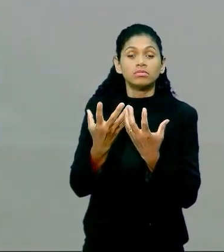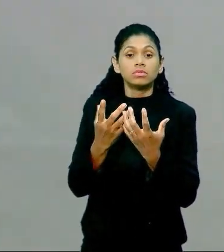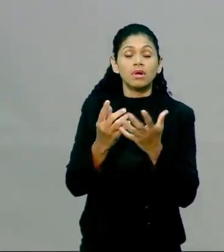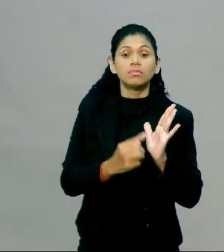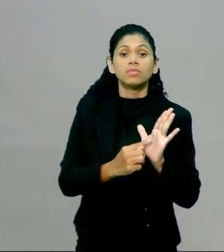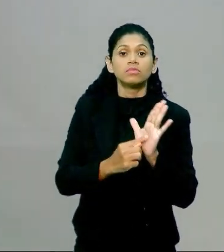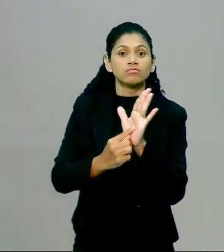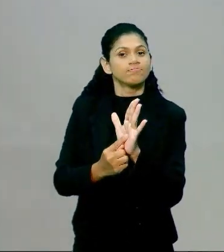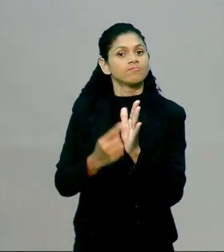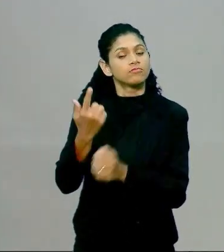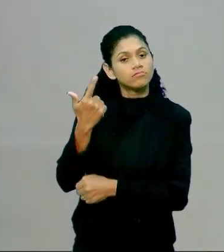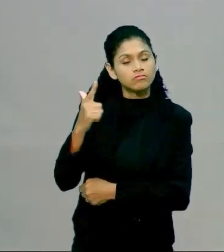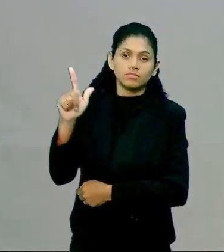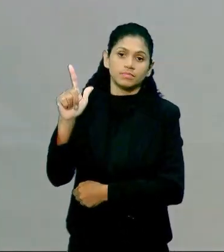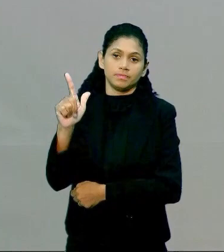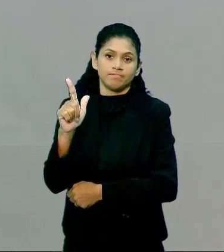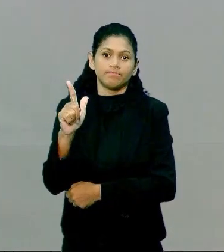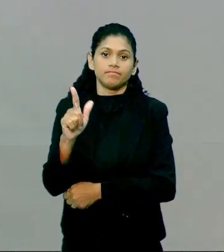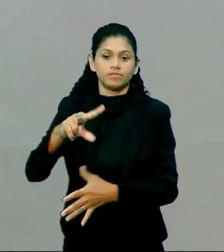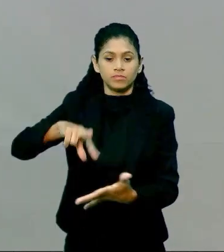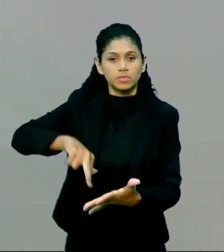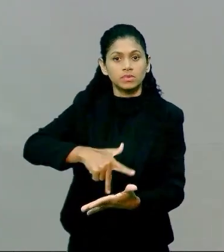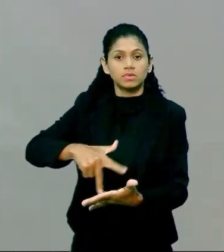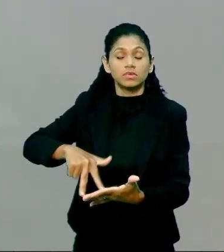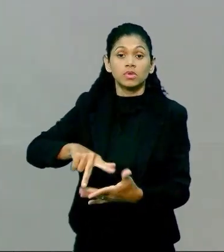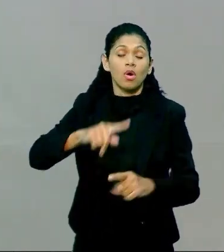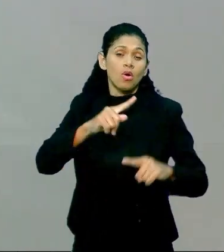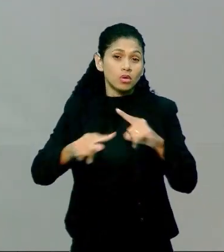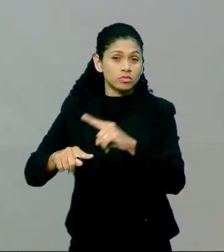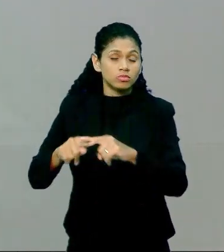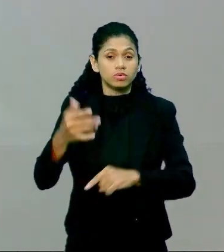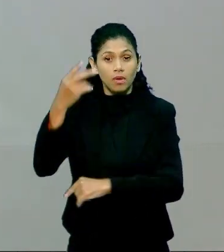outro. Então, a dança ela vai ser um dos instrumentos